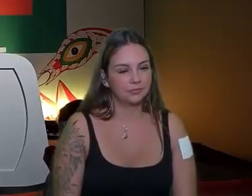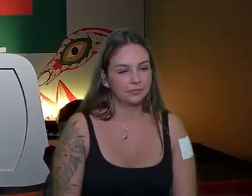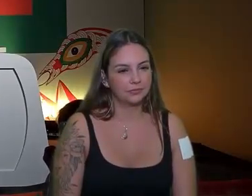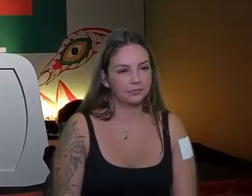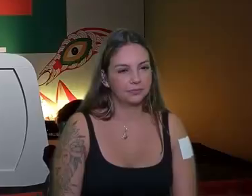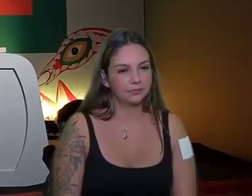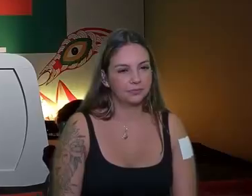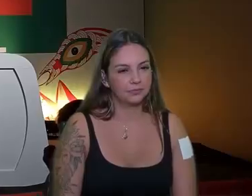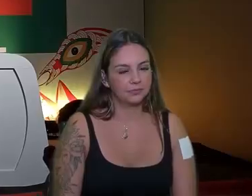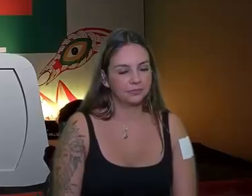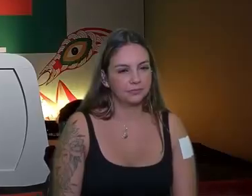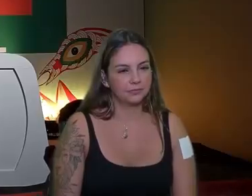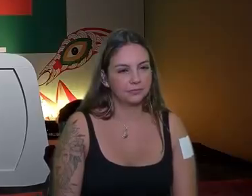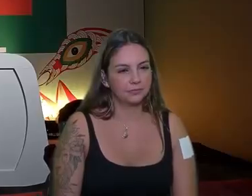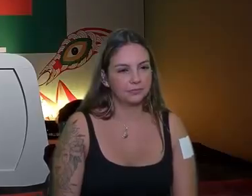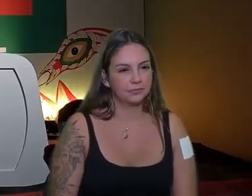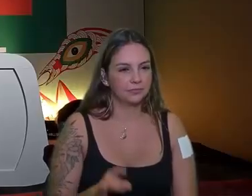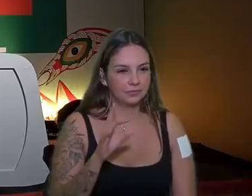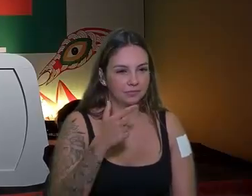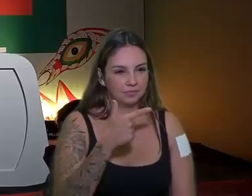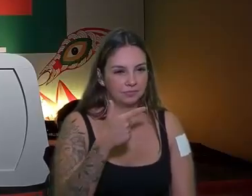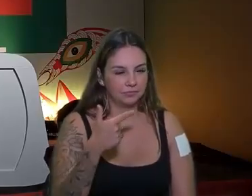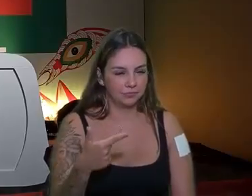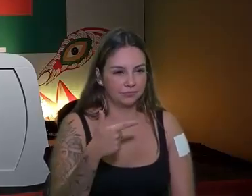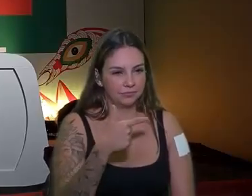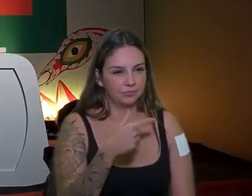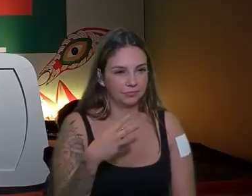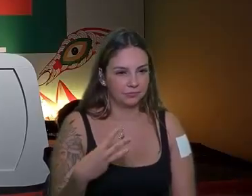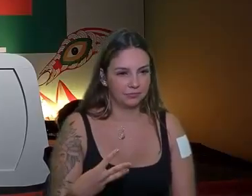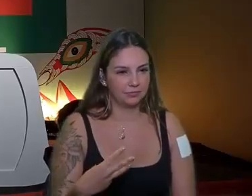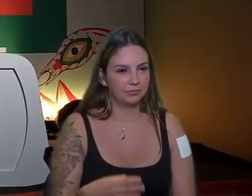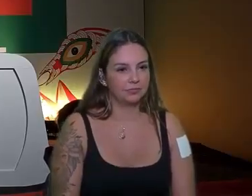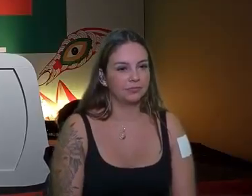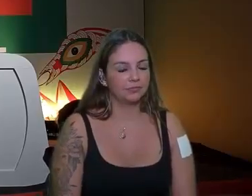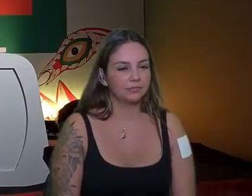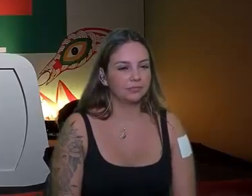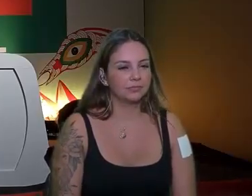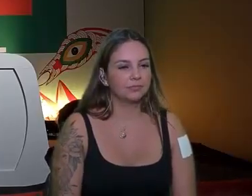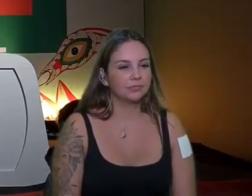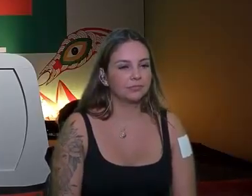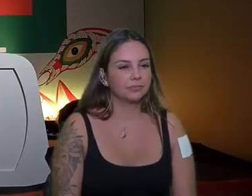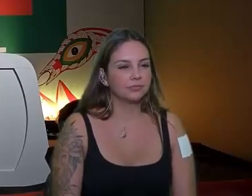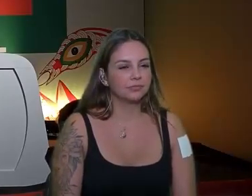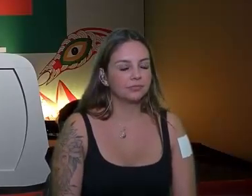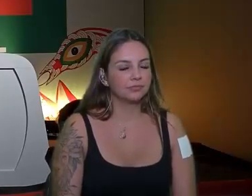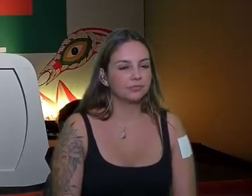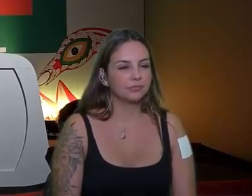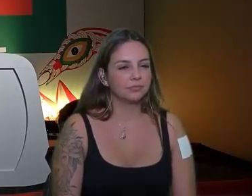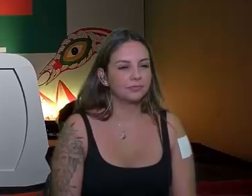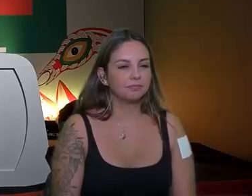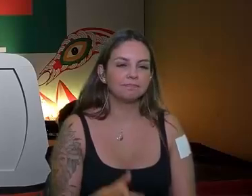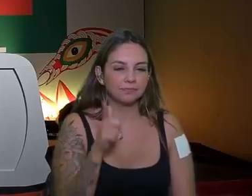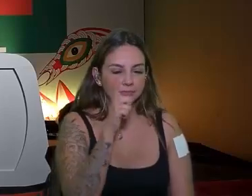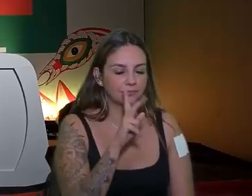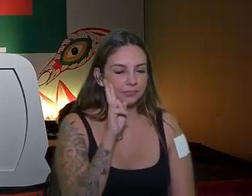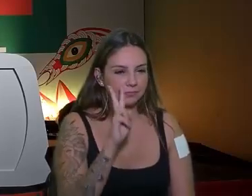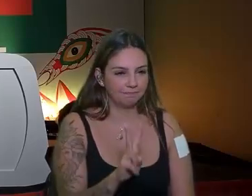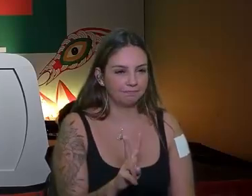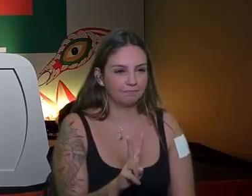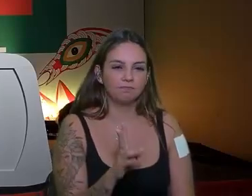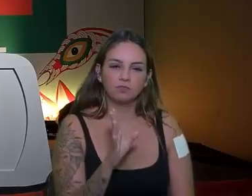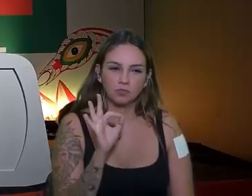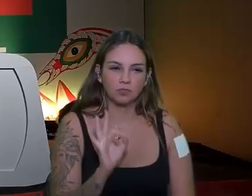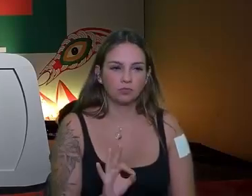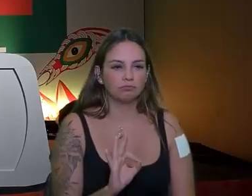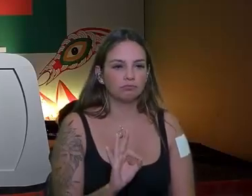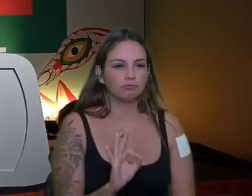concentração, especialmente no 22 e 23, foram anos mais críticos, mas o que eu consigo ver assim,